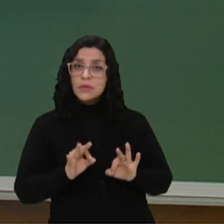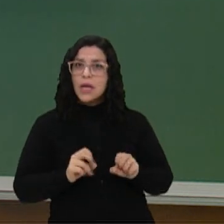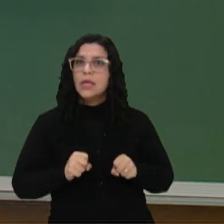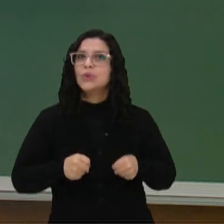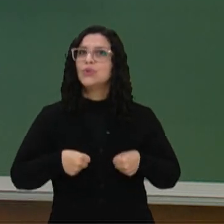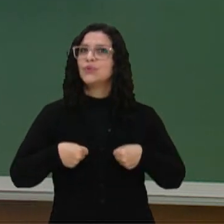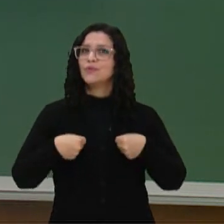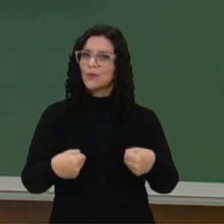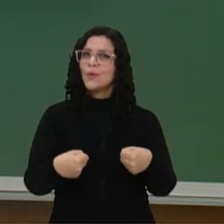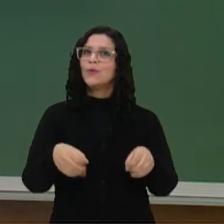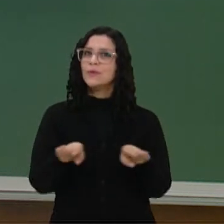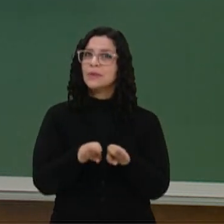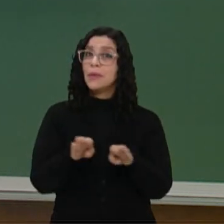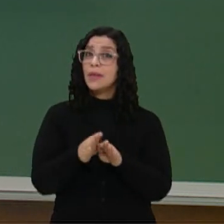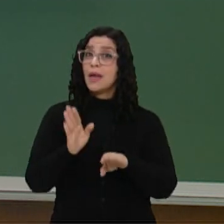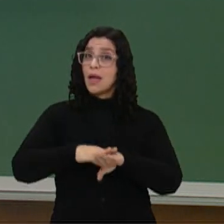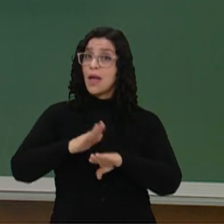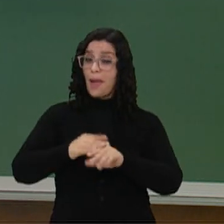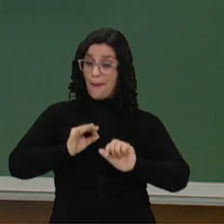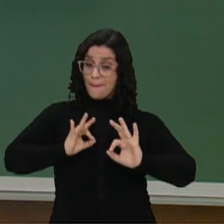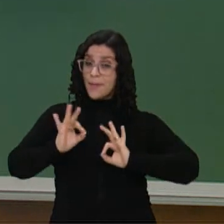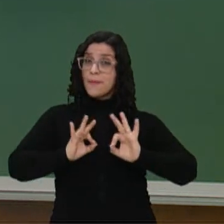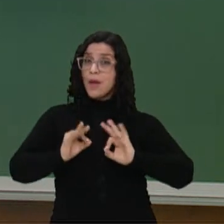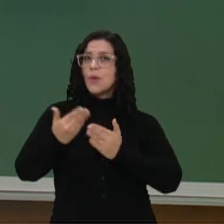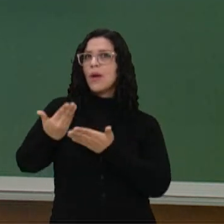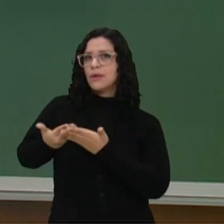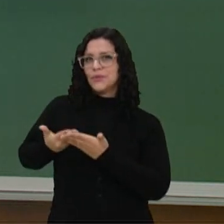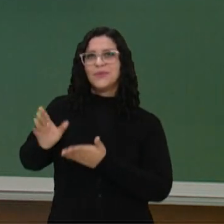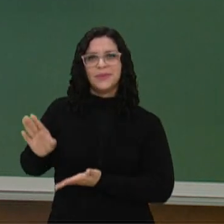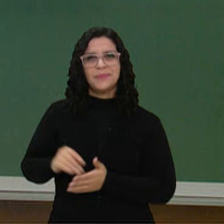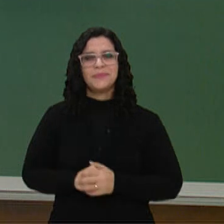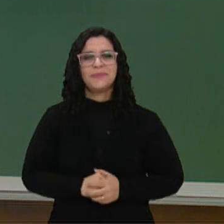dedicação e, claro, preparação, que é um estudo.